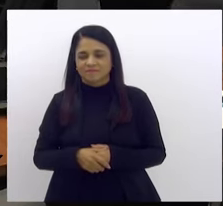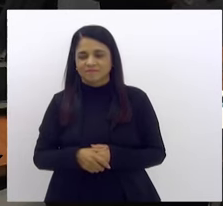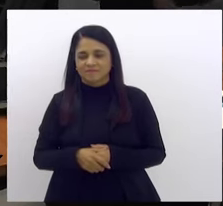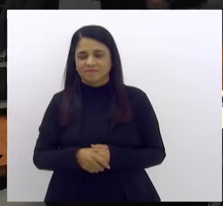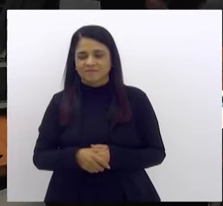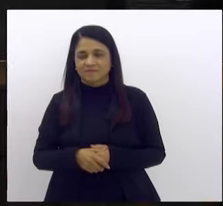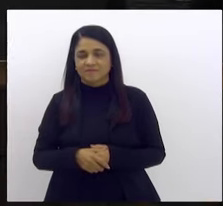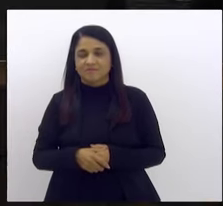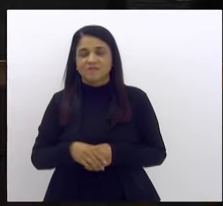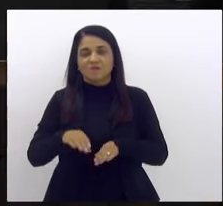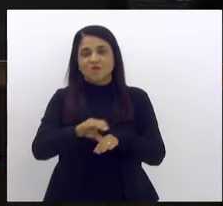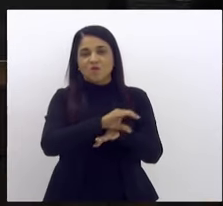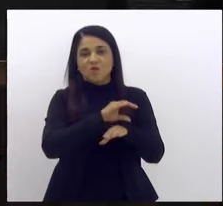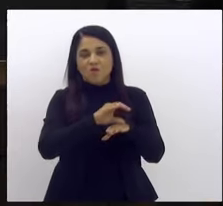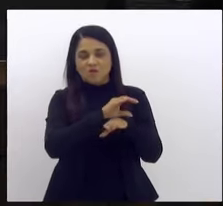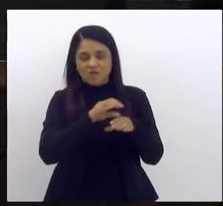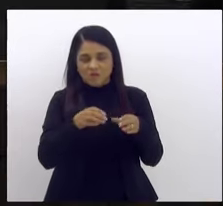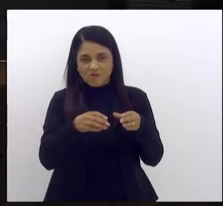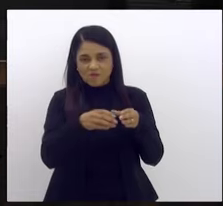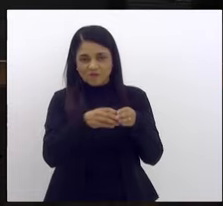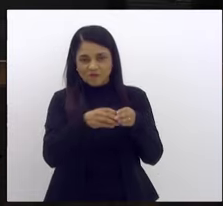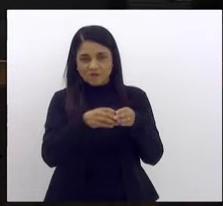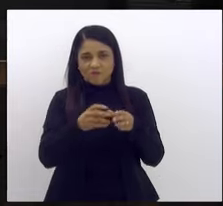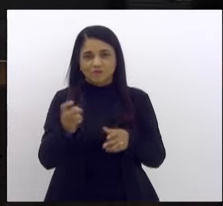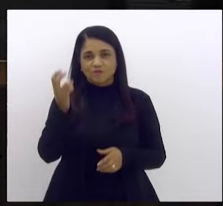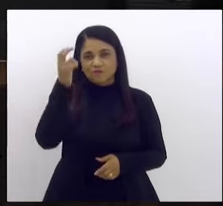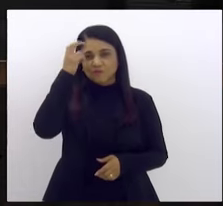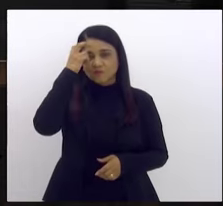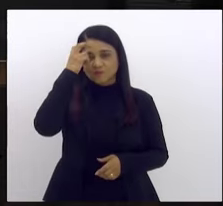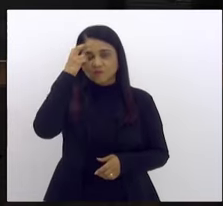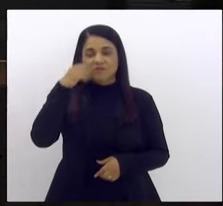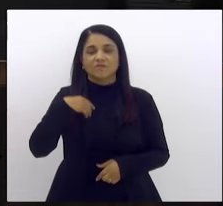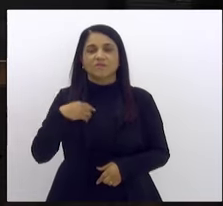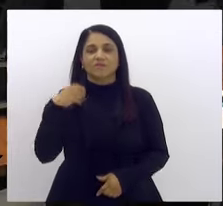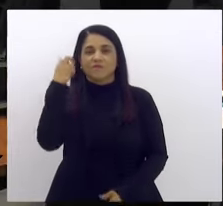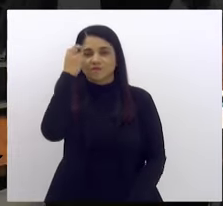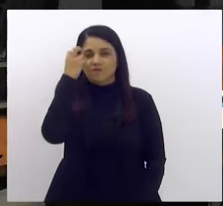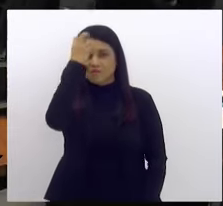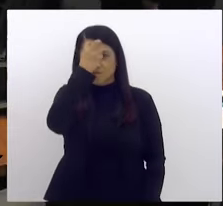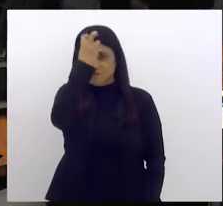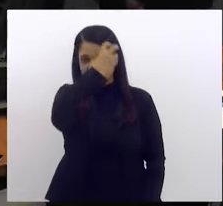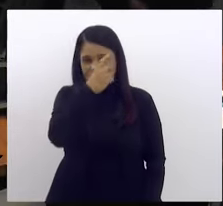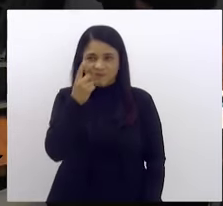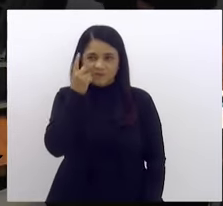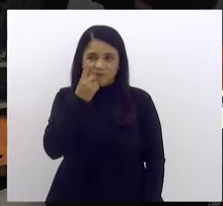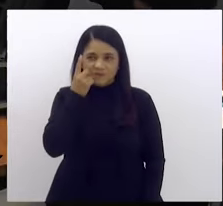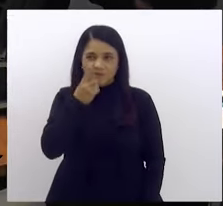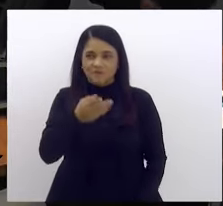Pela Comissão de Cultura, deputada Verônica Lima.